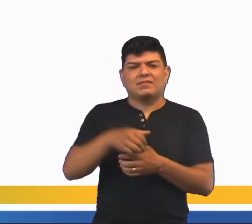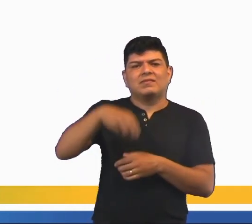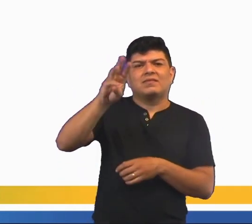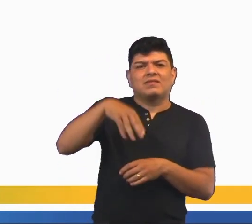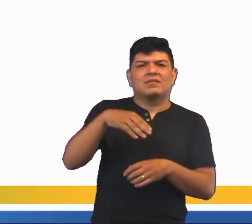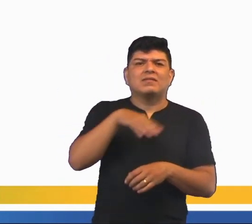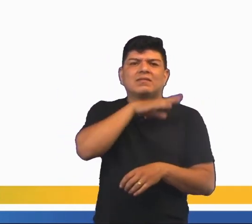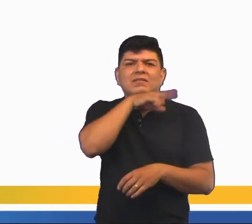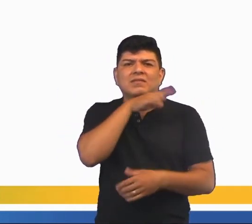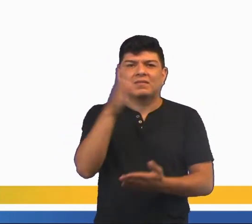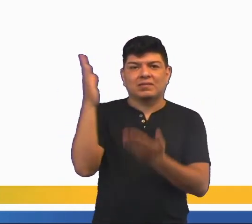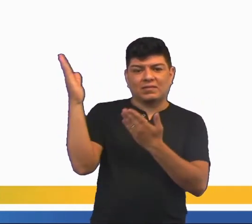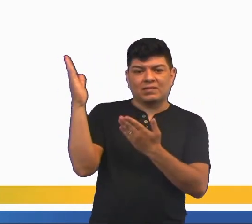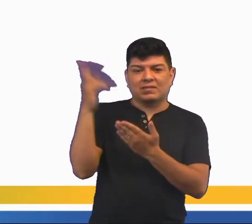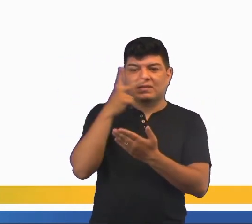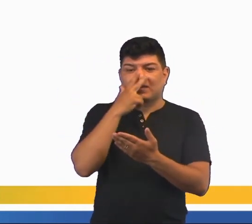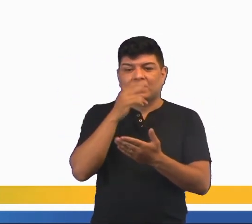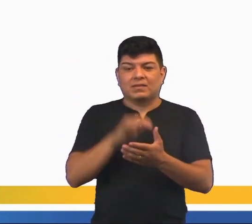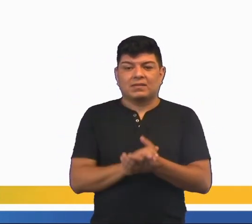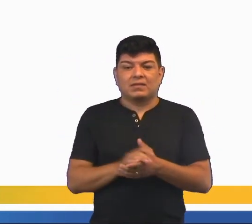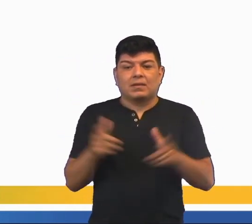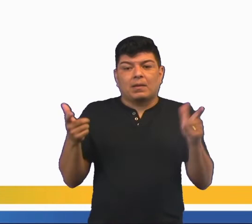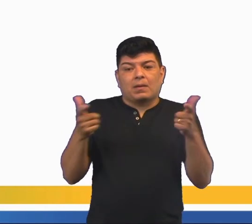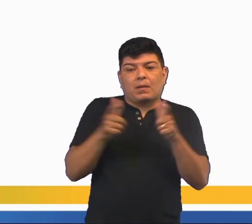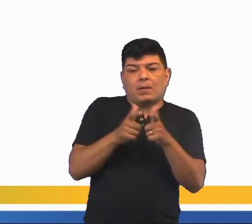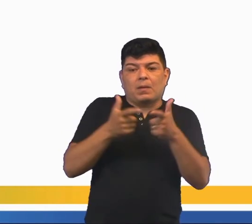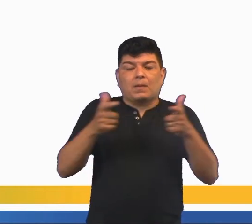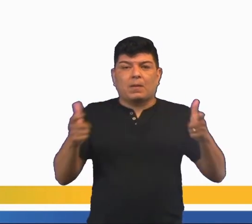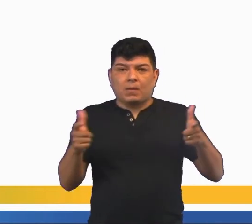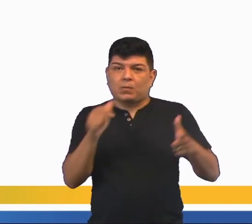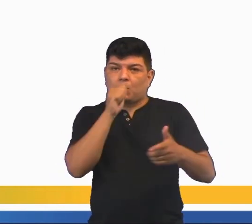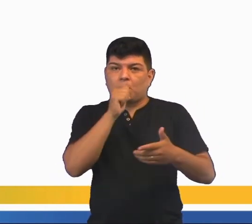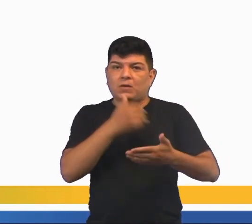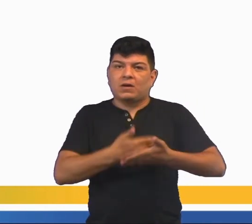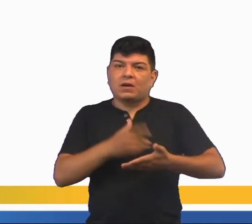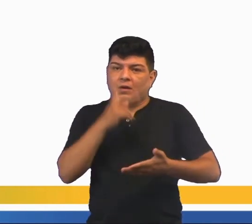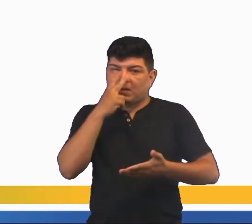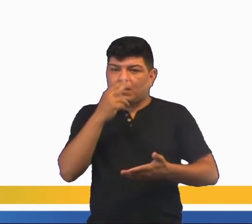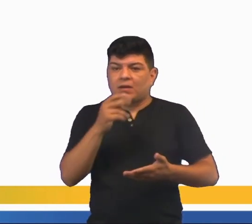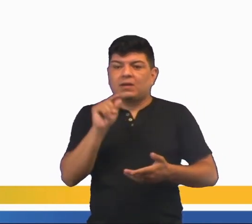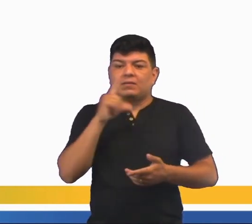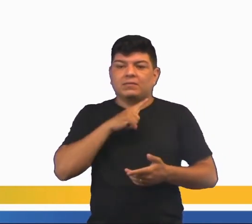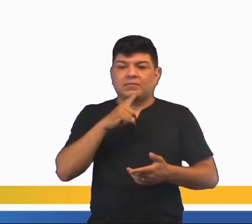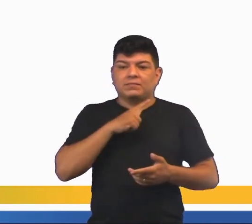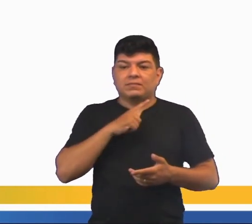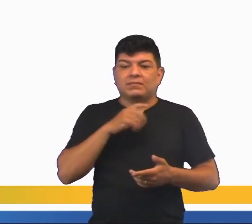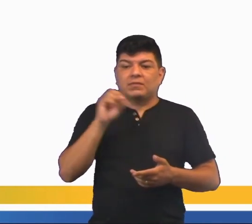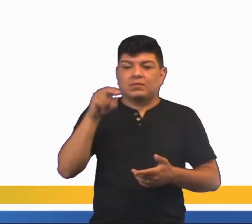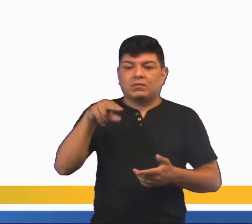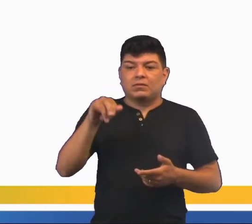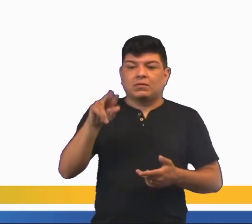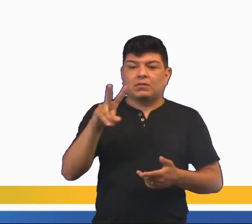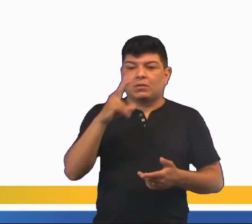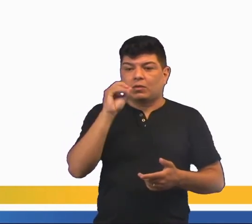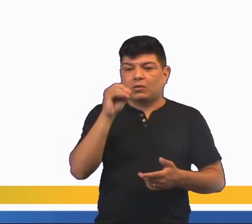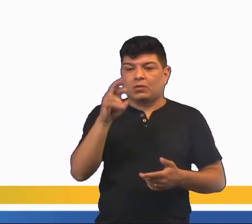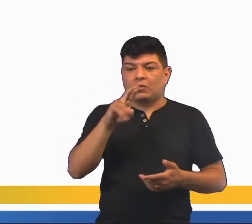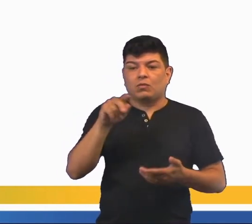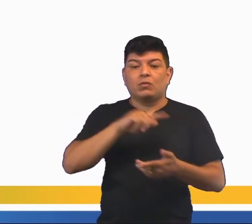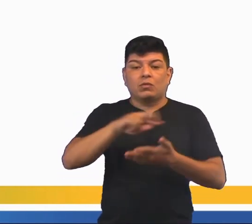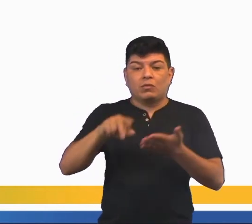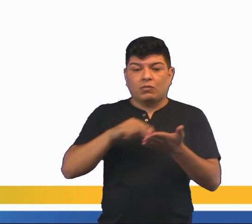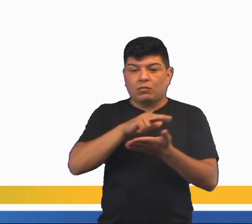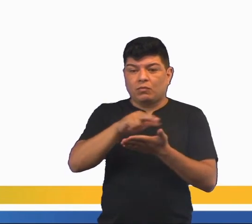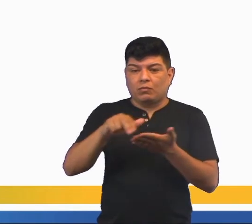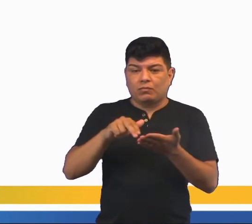as raposas? São pequenos a médios mamíferos onívoros, né? Pertencente a vários gêneros da